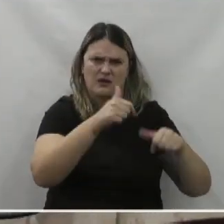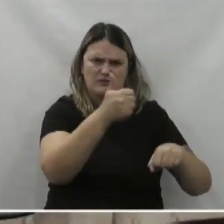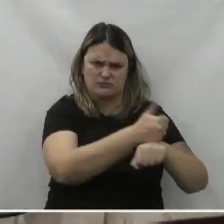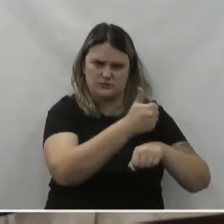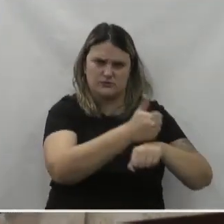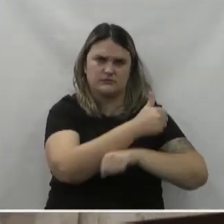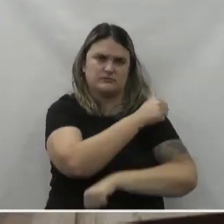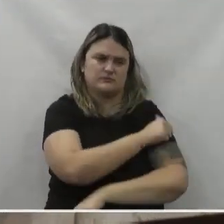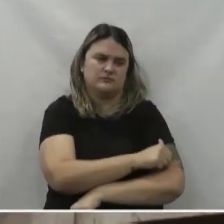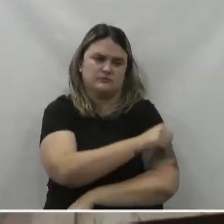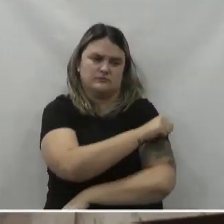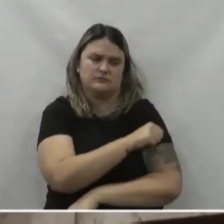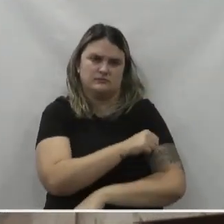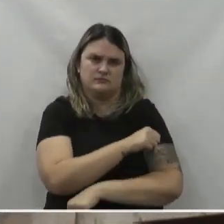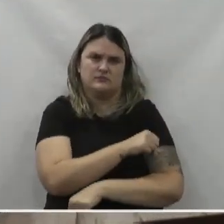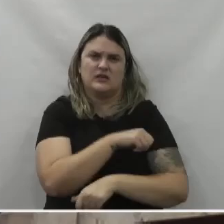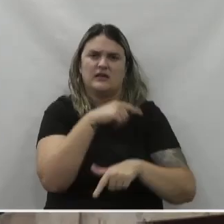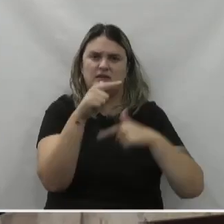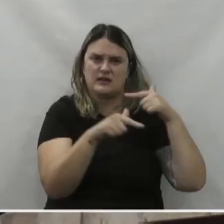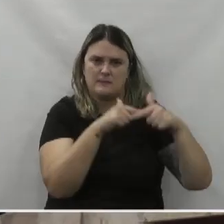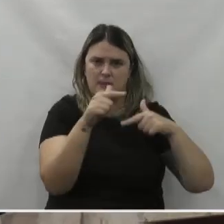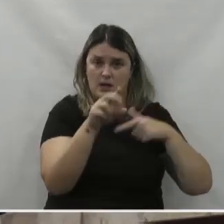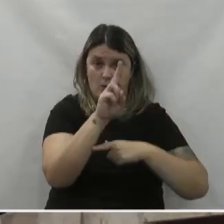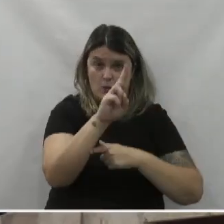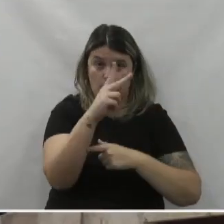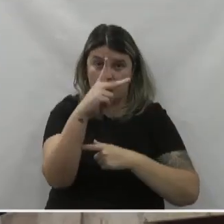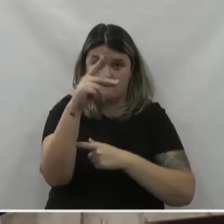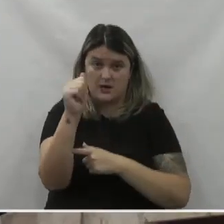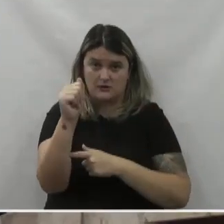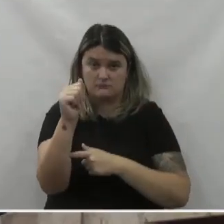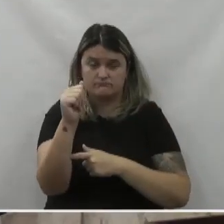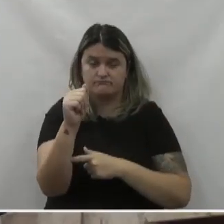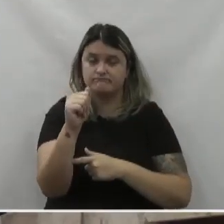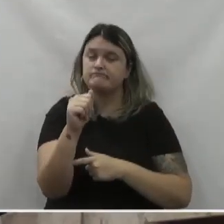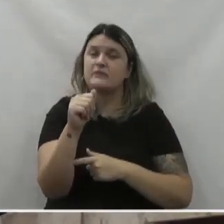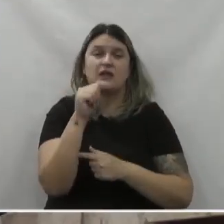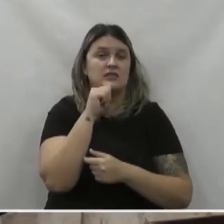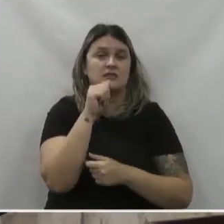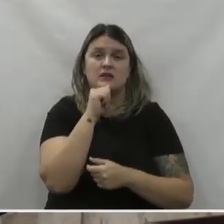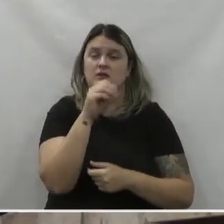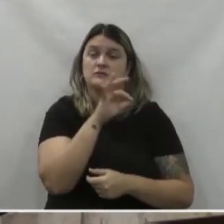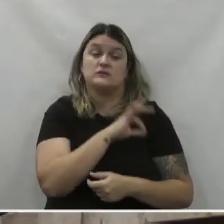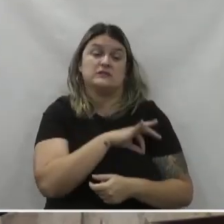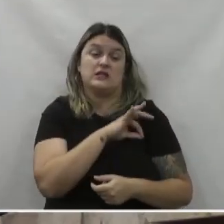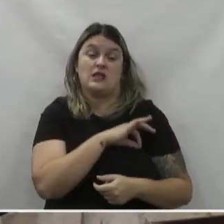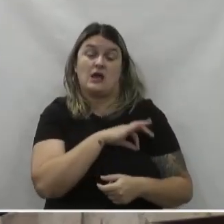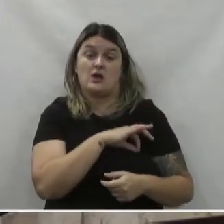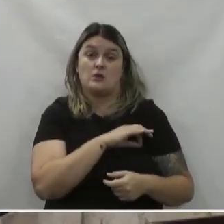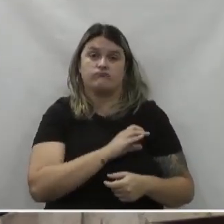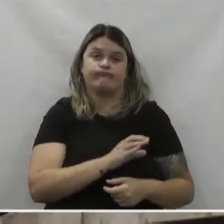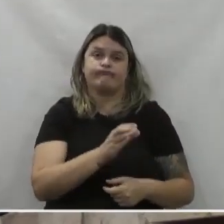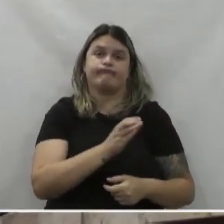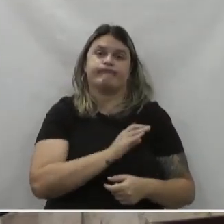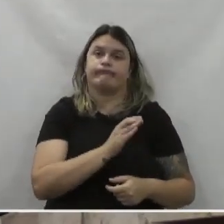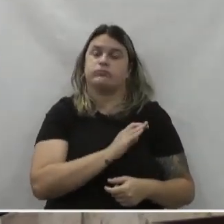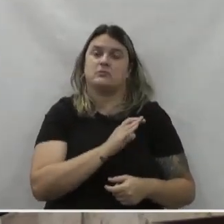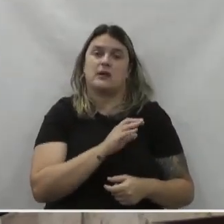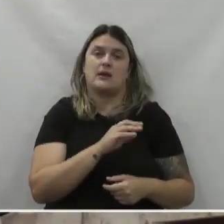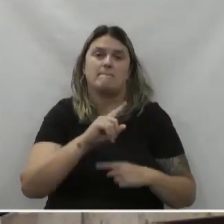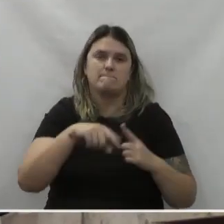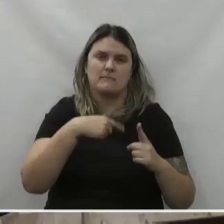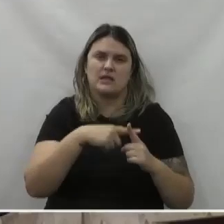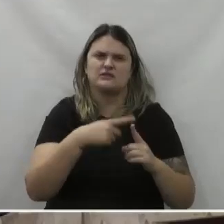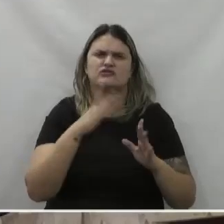que trabalham pela empresa terceirizada da UPA estão sem receber a complementação do piso nacional da enfermagem